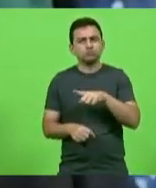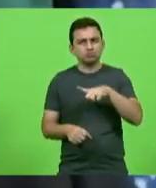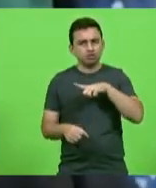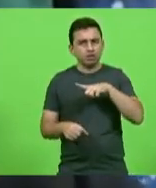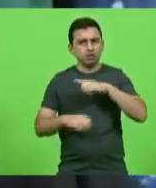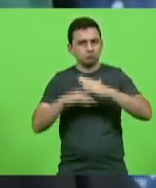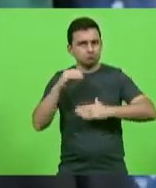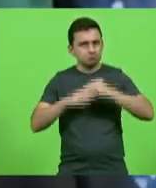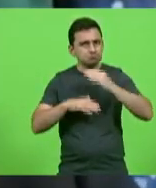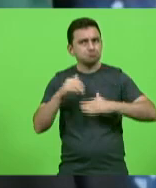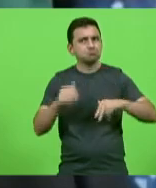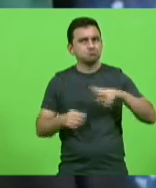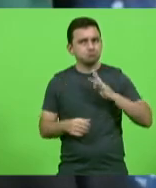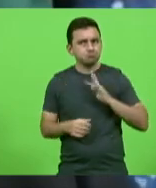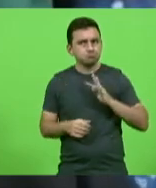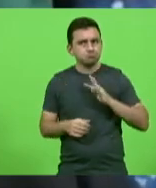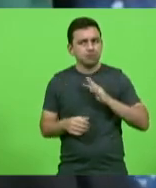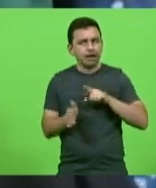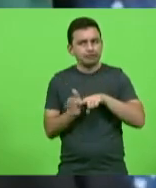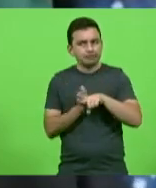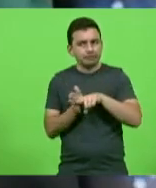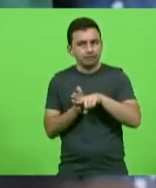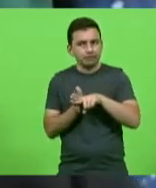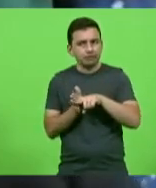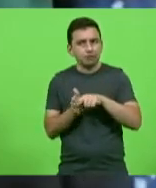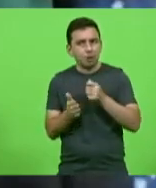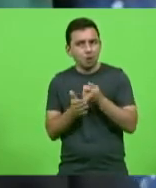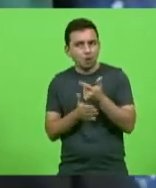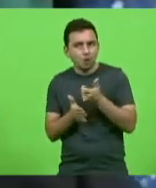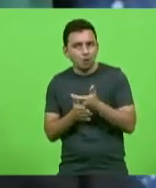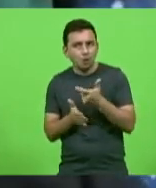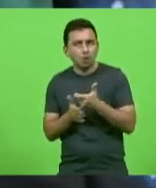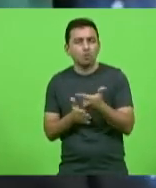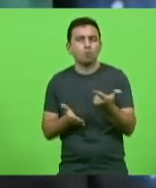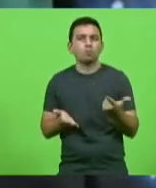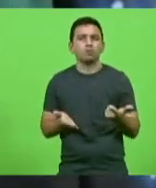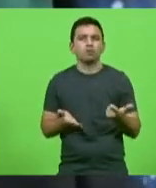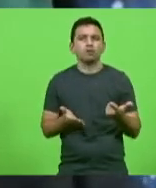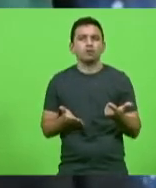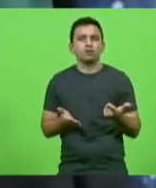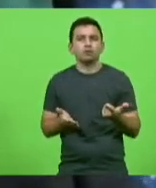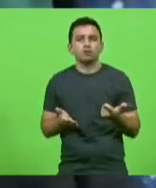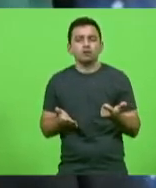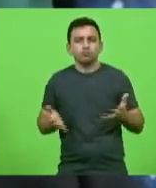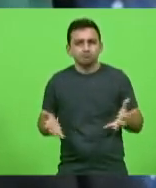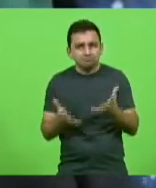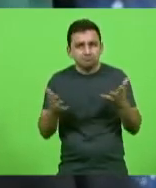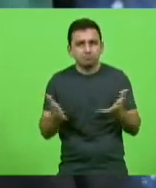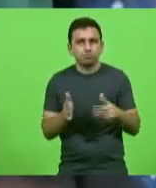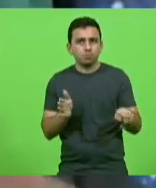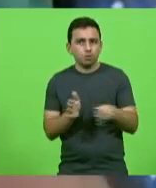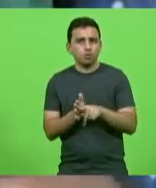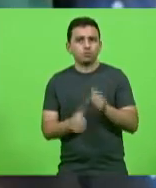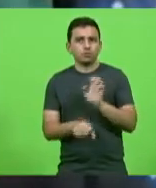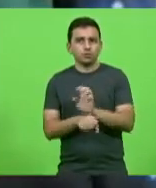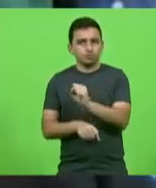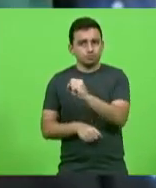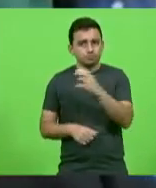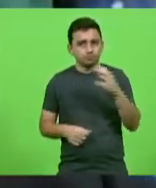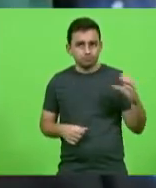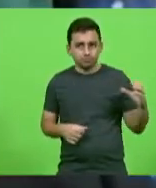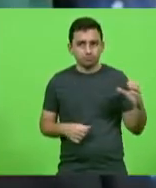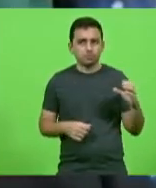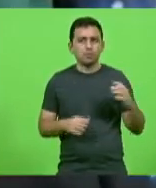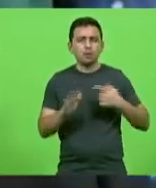função precípua perpassa análise das públicos versus baixo promovidas pelo Estado de Santa Catarina o peixe